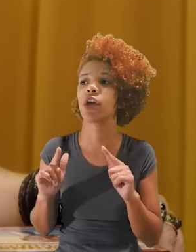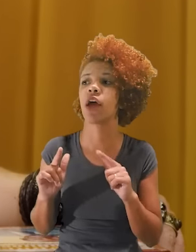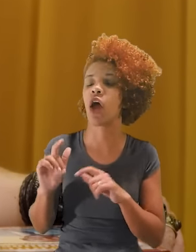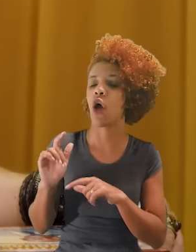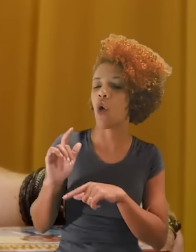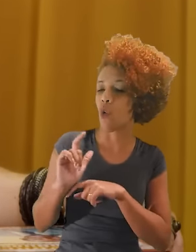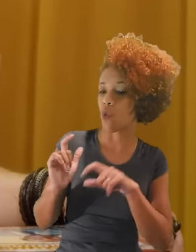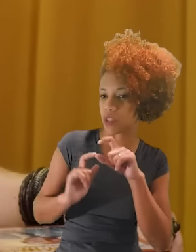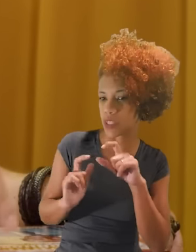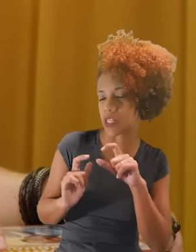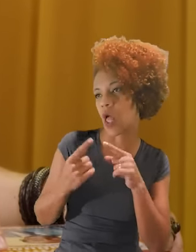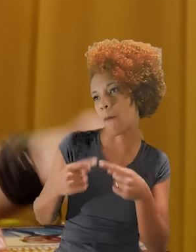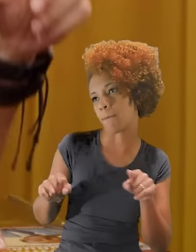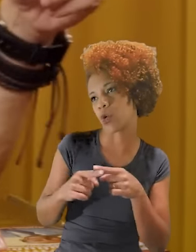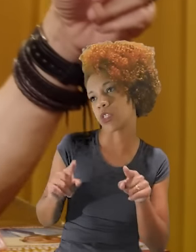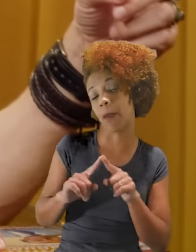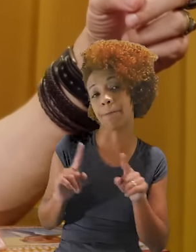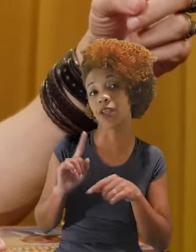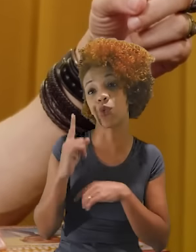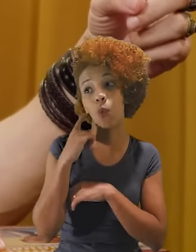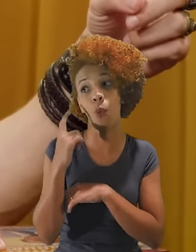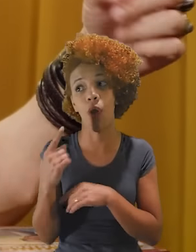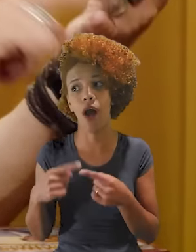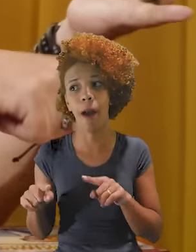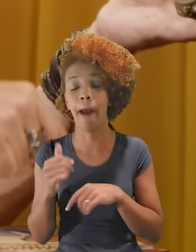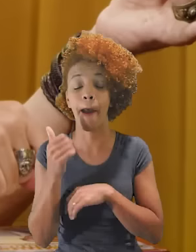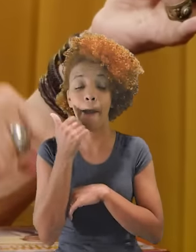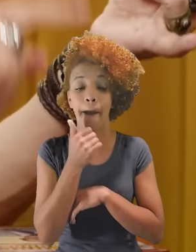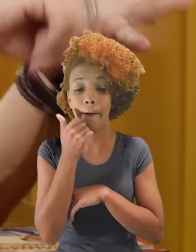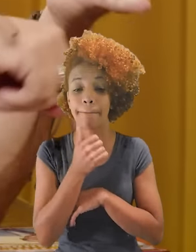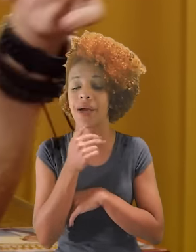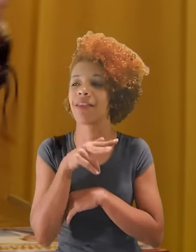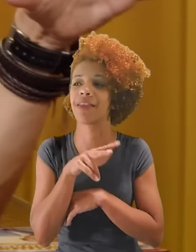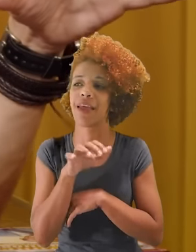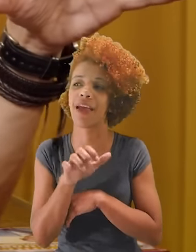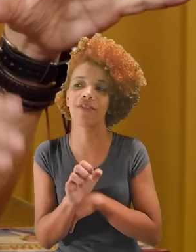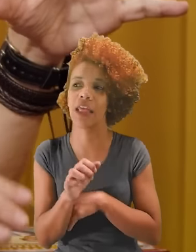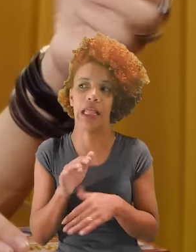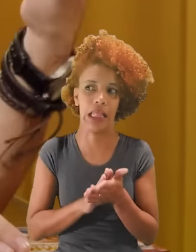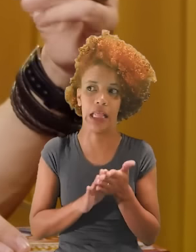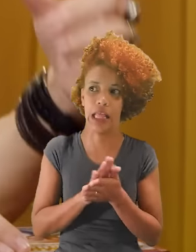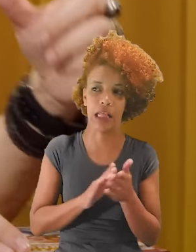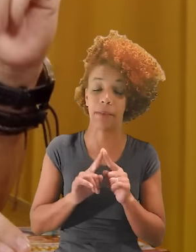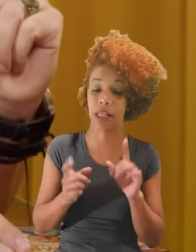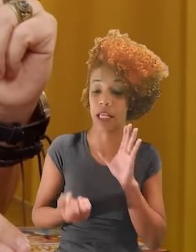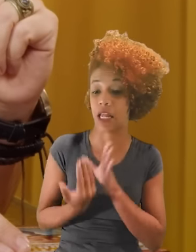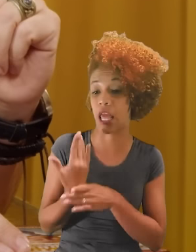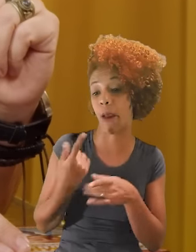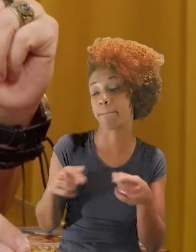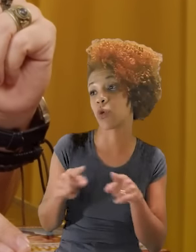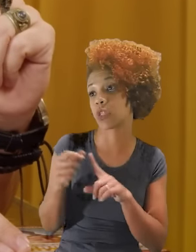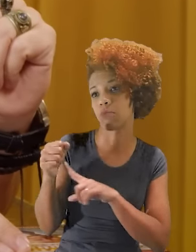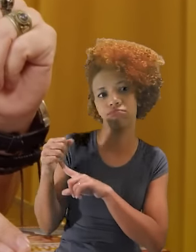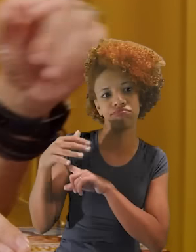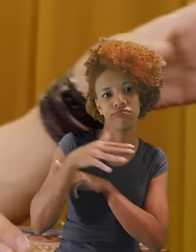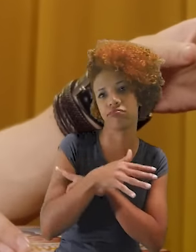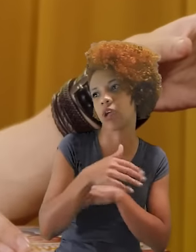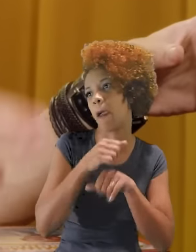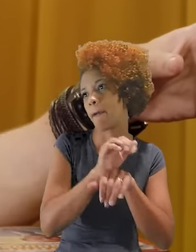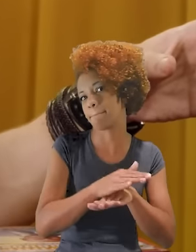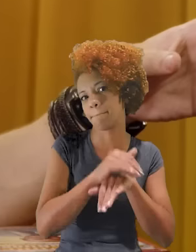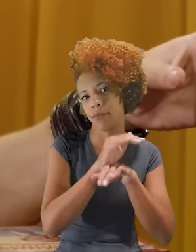então, os desenhos da Disney, eles têm música, mas eles não são musicais. Branca de Neve não é musical, ou nenhum deles. Não. Ele falou, vamos criar musicais. Cara, bombou. Ele